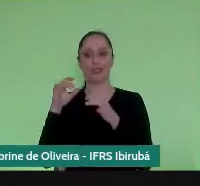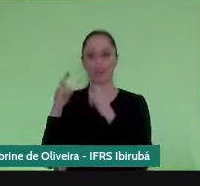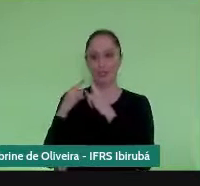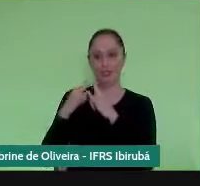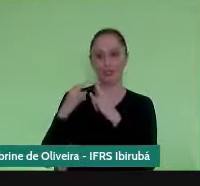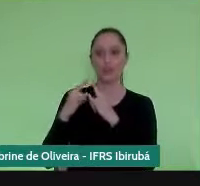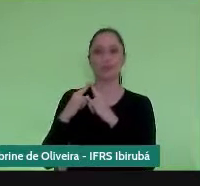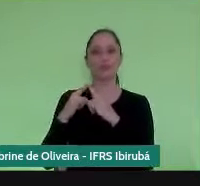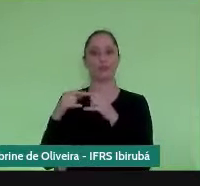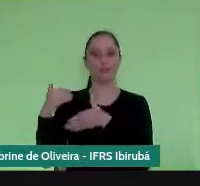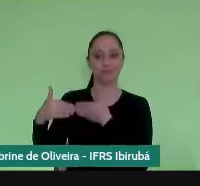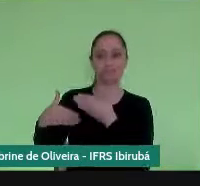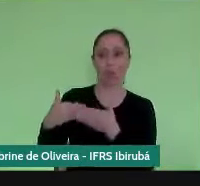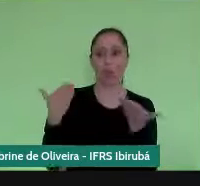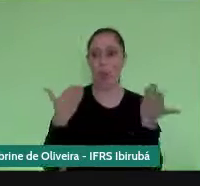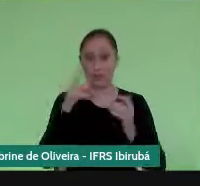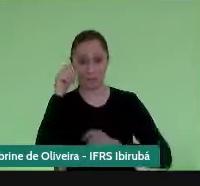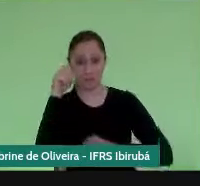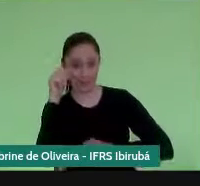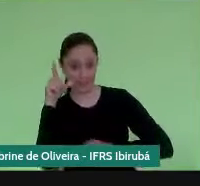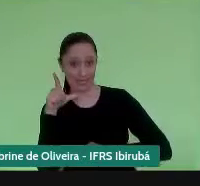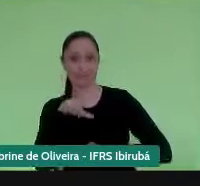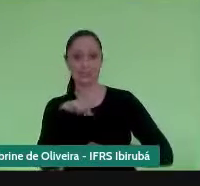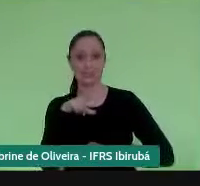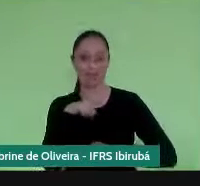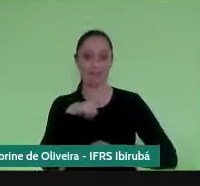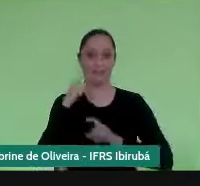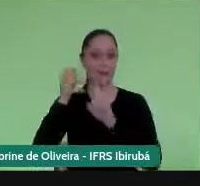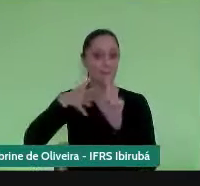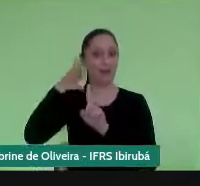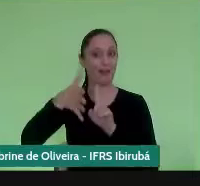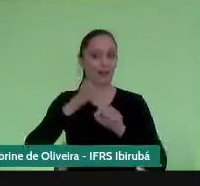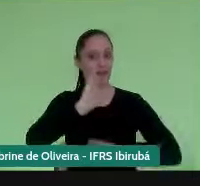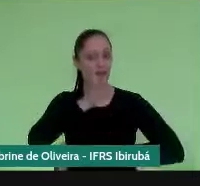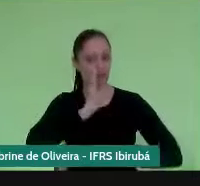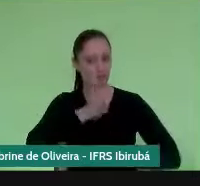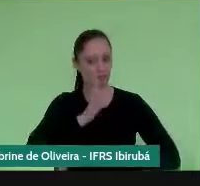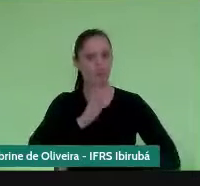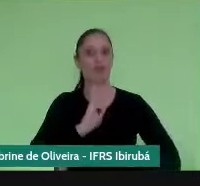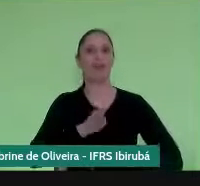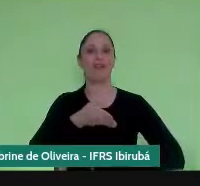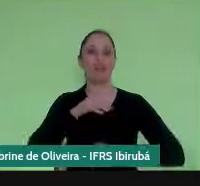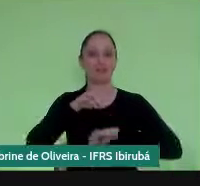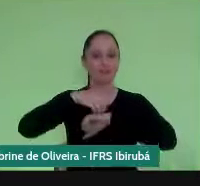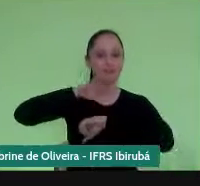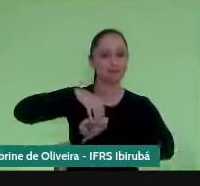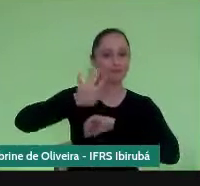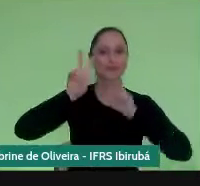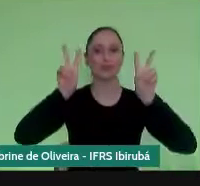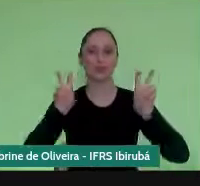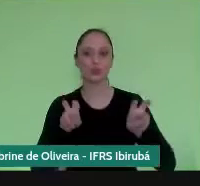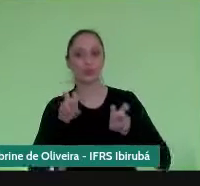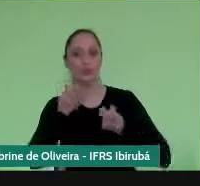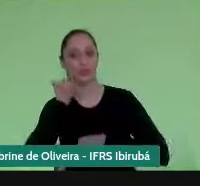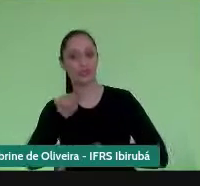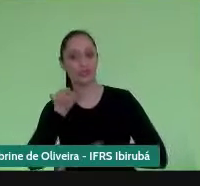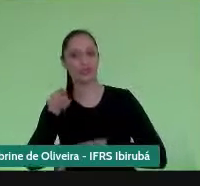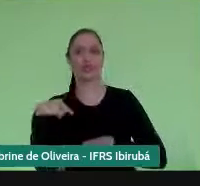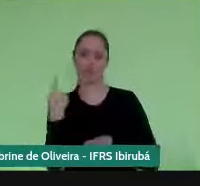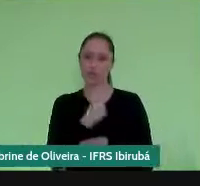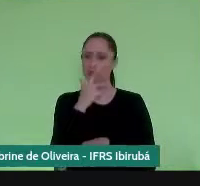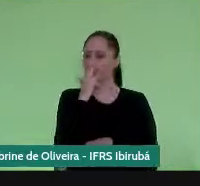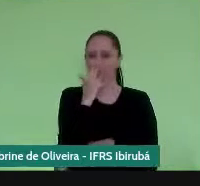pela manhã, a Juliana Braga e o Ismar Fango comentaram esses momentos que as instituições viveram, e nós vivemos